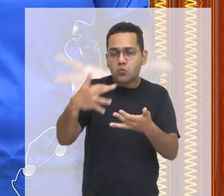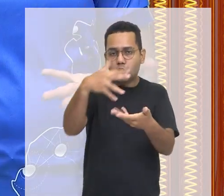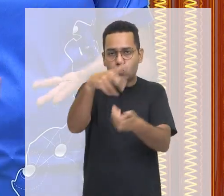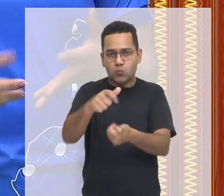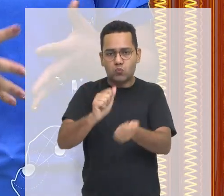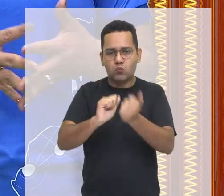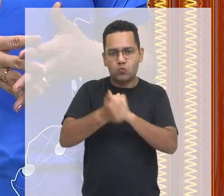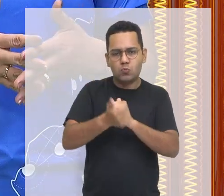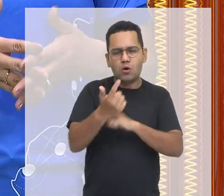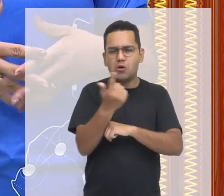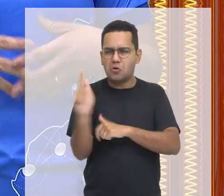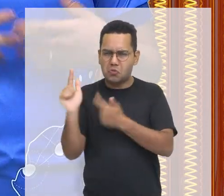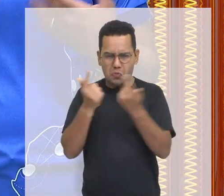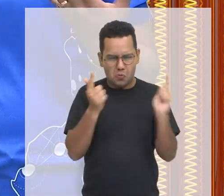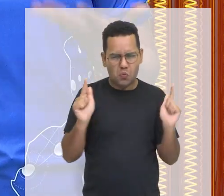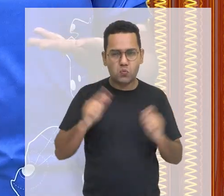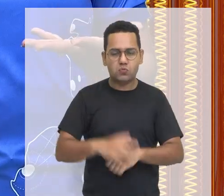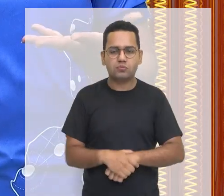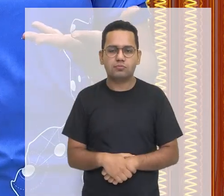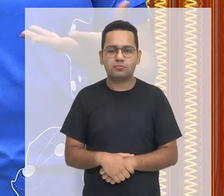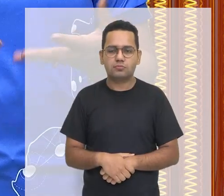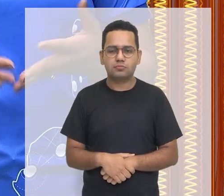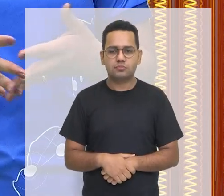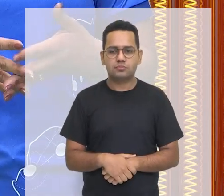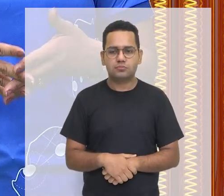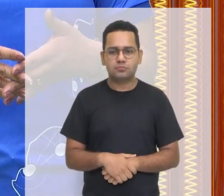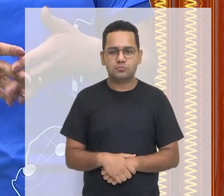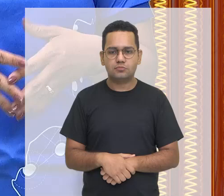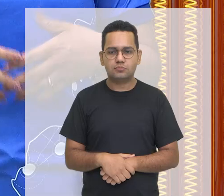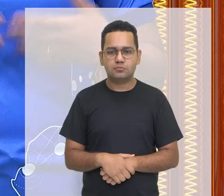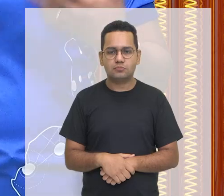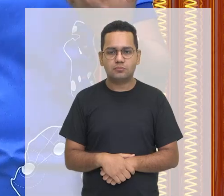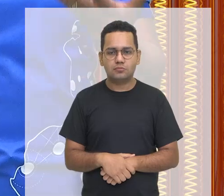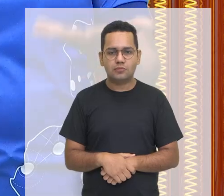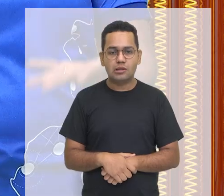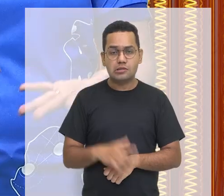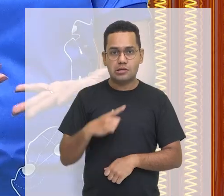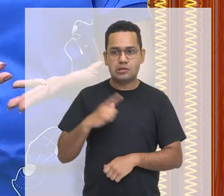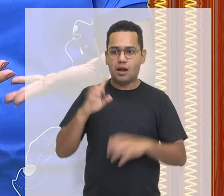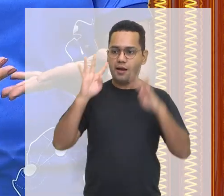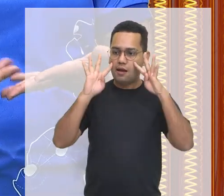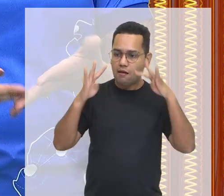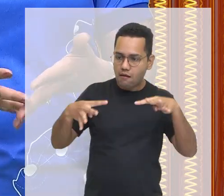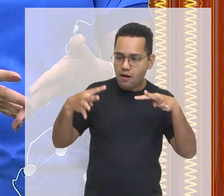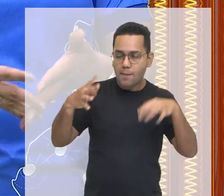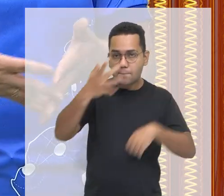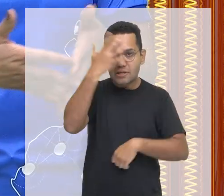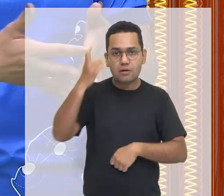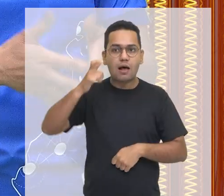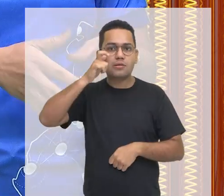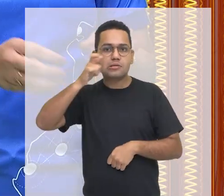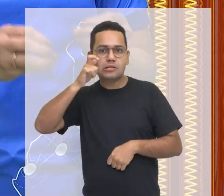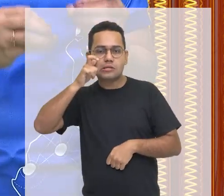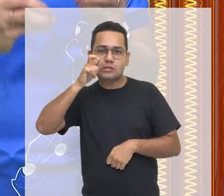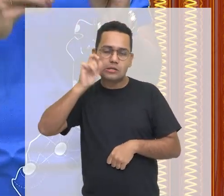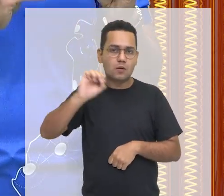Jogos de Inverno. Todos esses eventos esportivos vai ter ali uma audiência em grande quantidade, né, que nós falamos